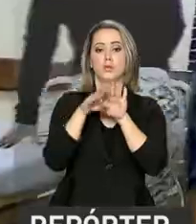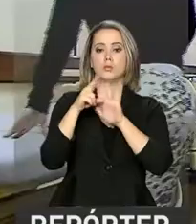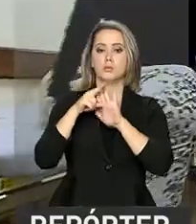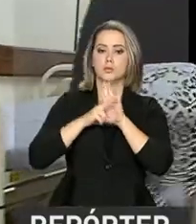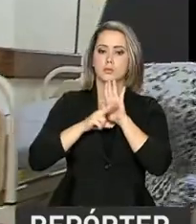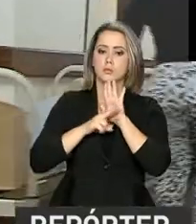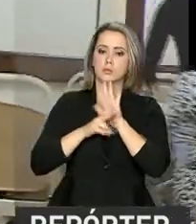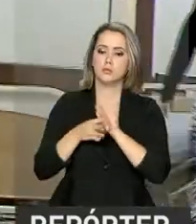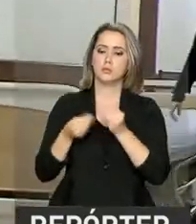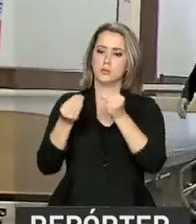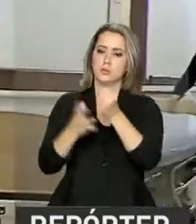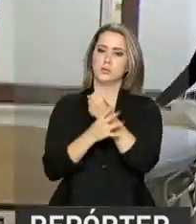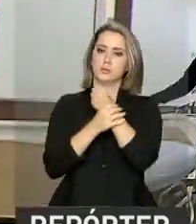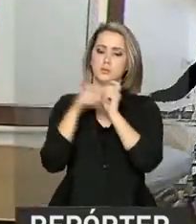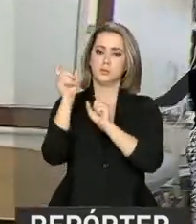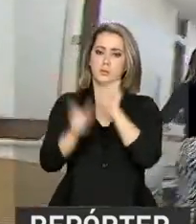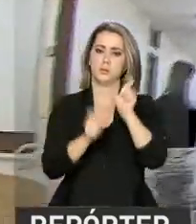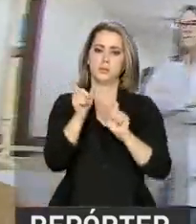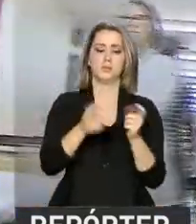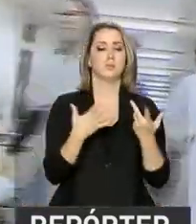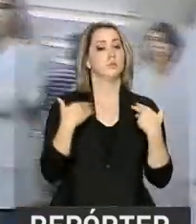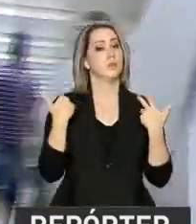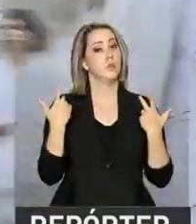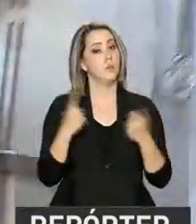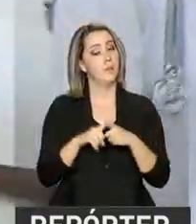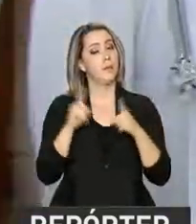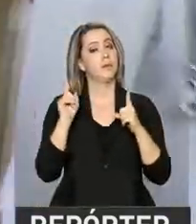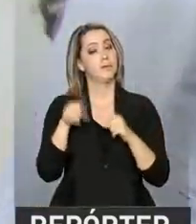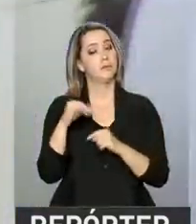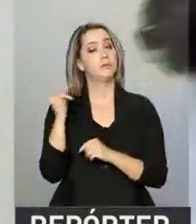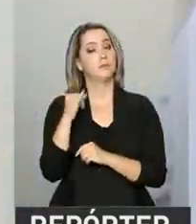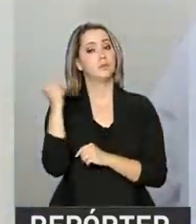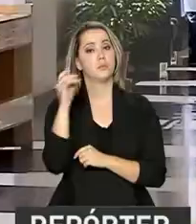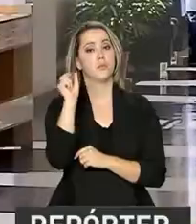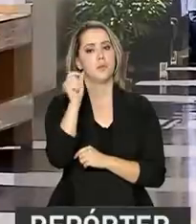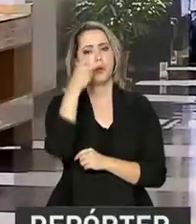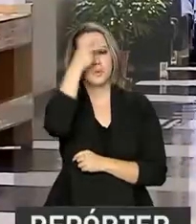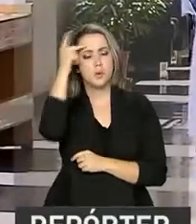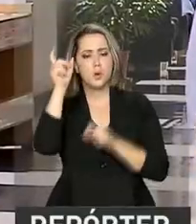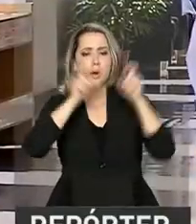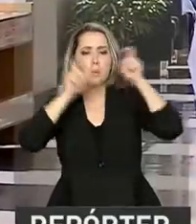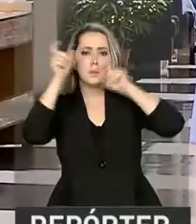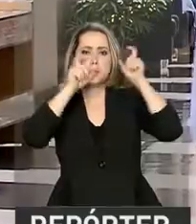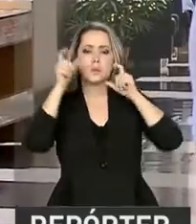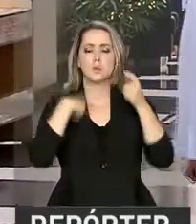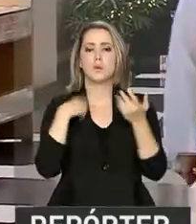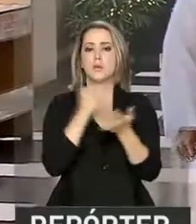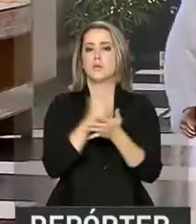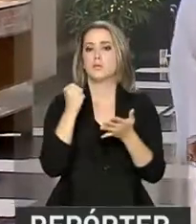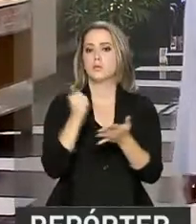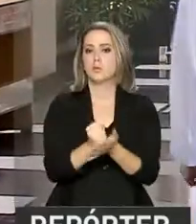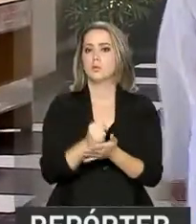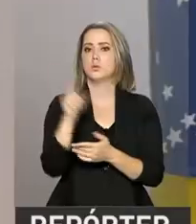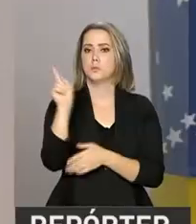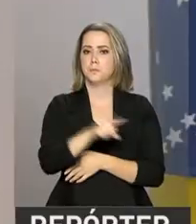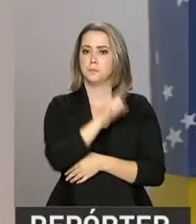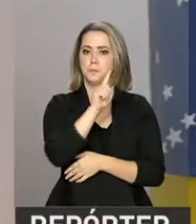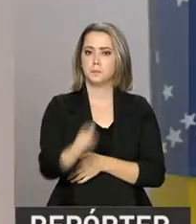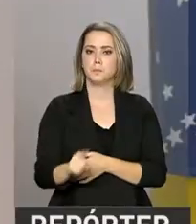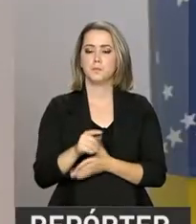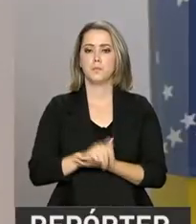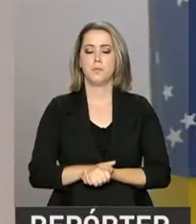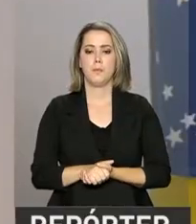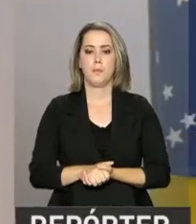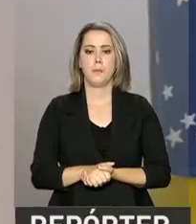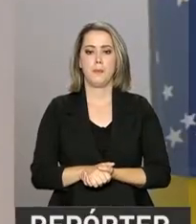regras, o que dá mais segurança ao consumidor. Mas é importante que o usuário fique atento a alguns pontos na hora de cancelar o seu contrato. O fato